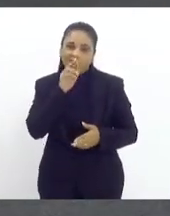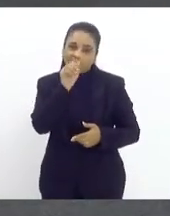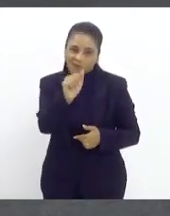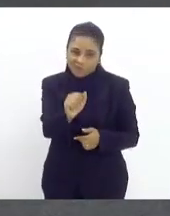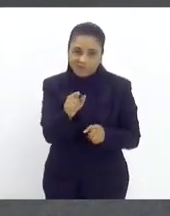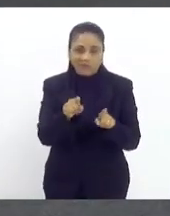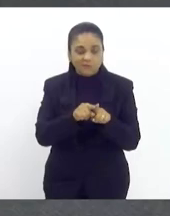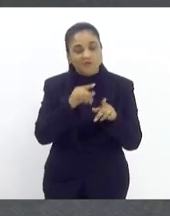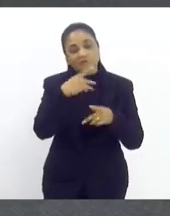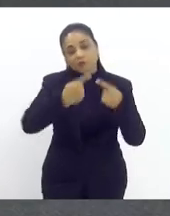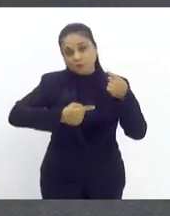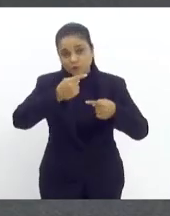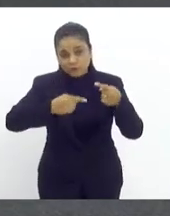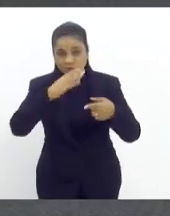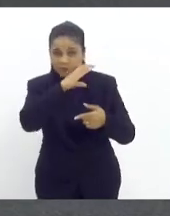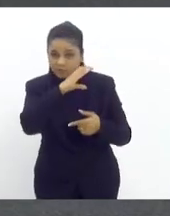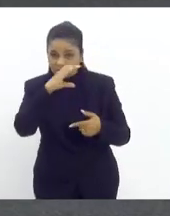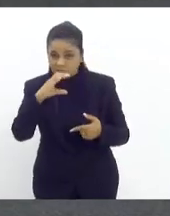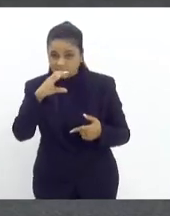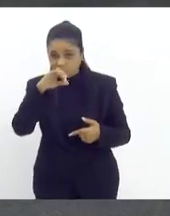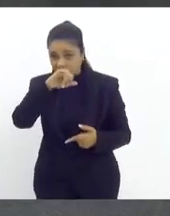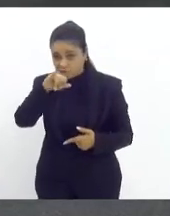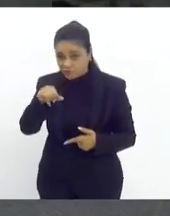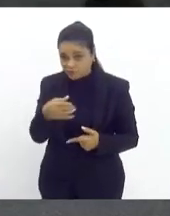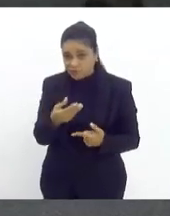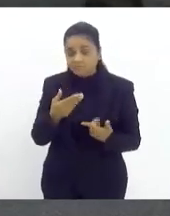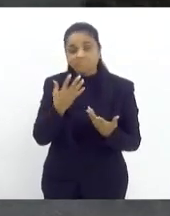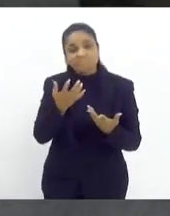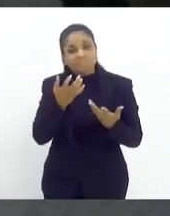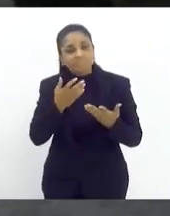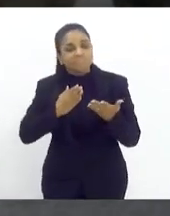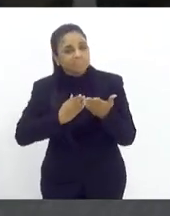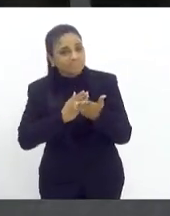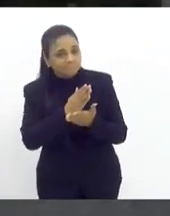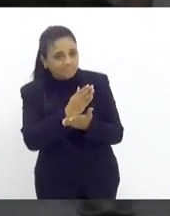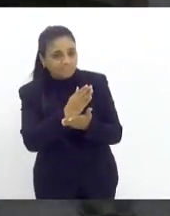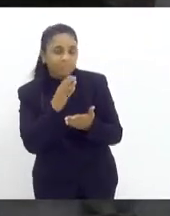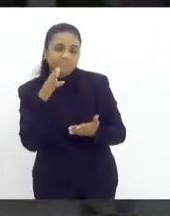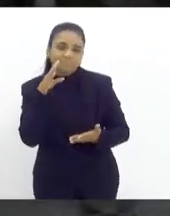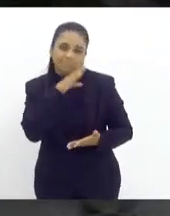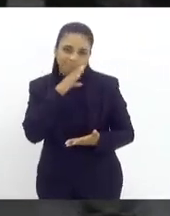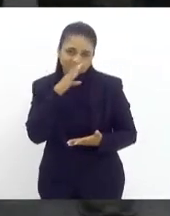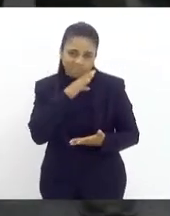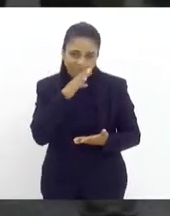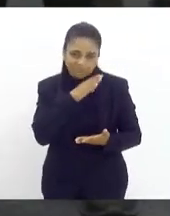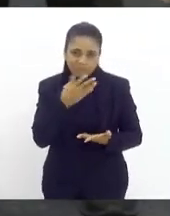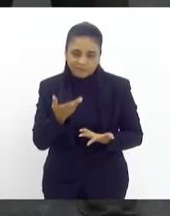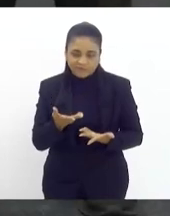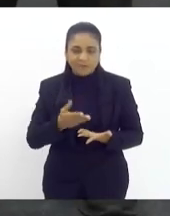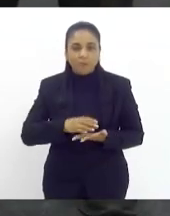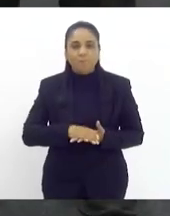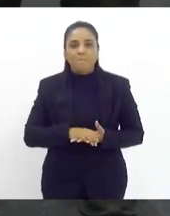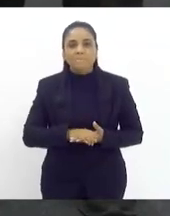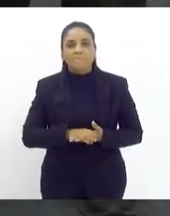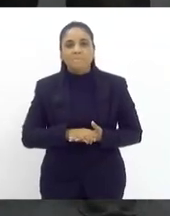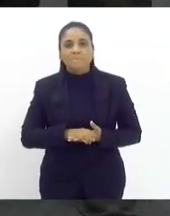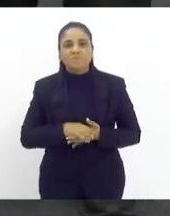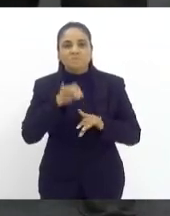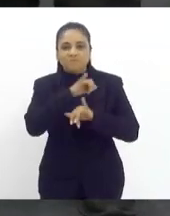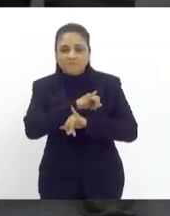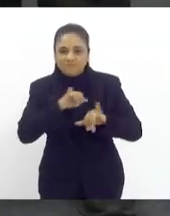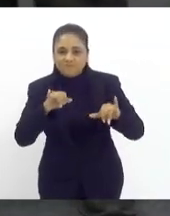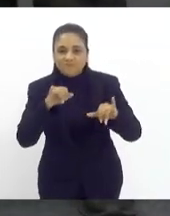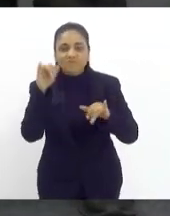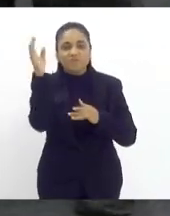na ccj e a gente tá querendo aprovar o mais rapidamente possível um recado